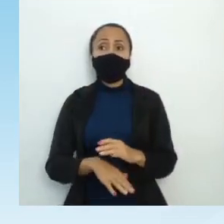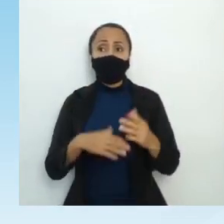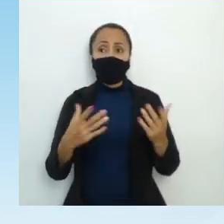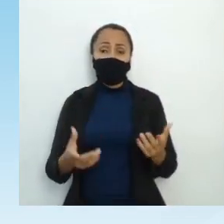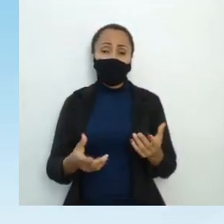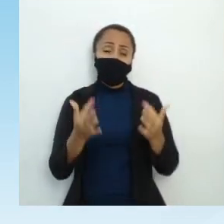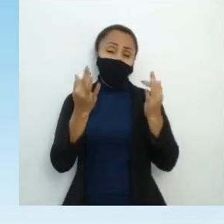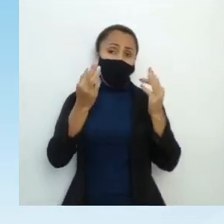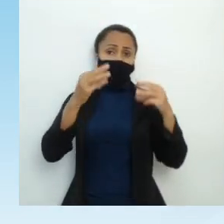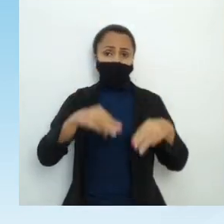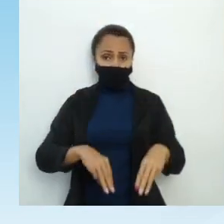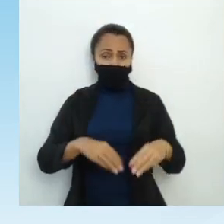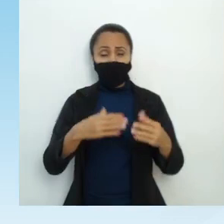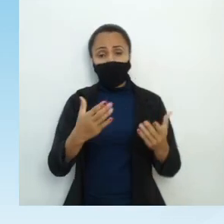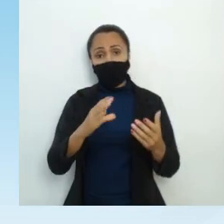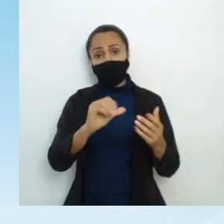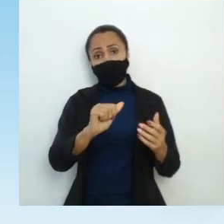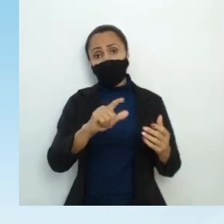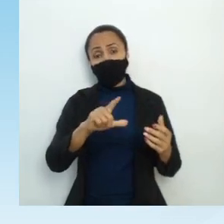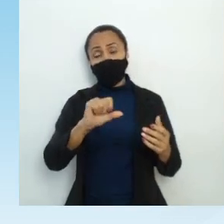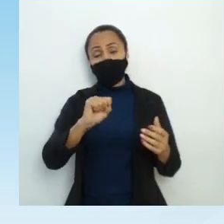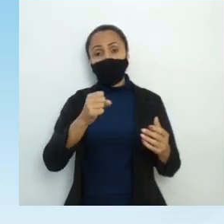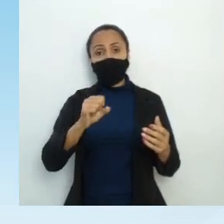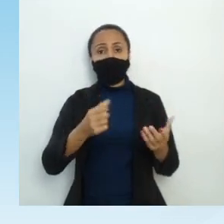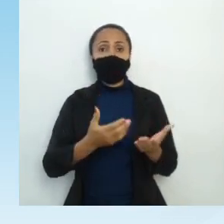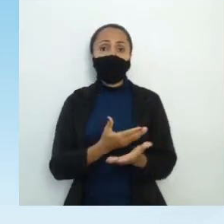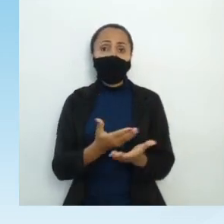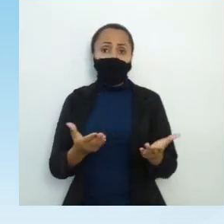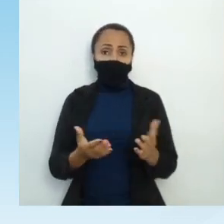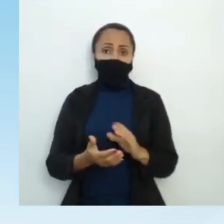I, o filho de Jaime I, será